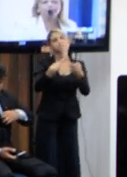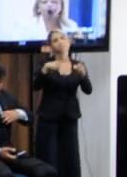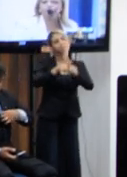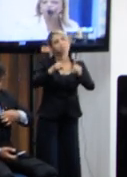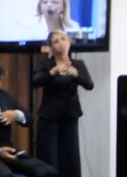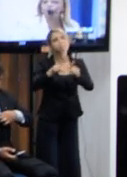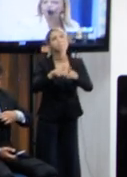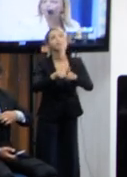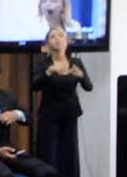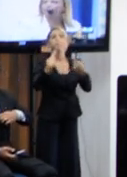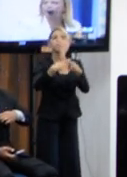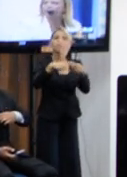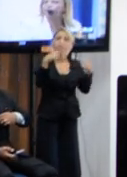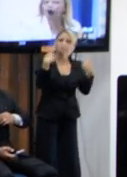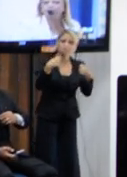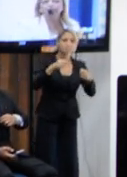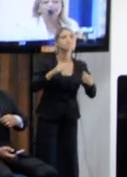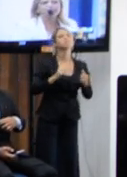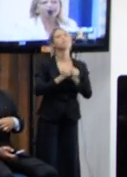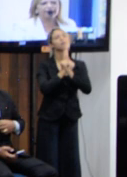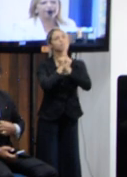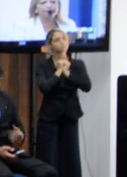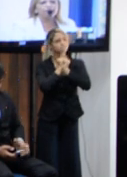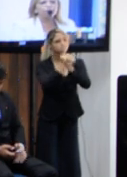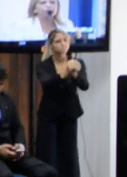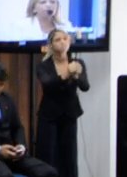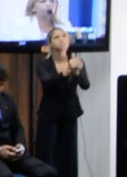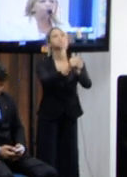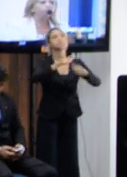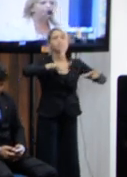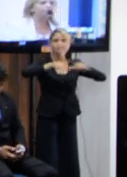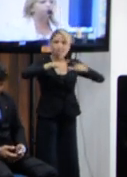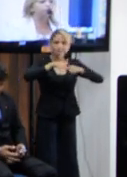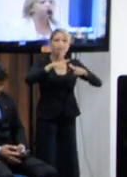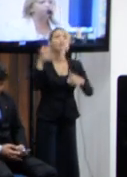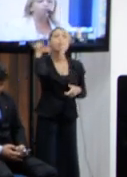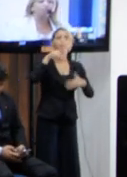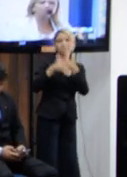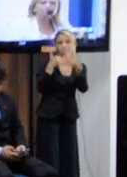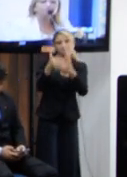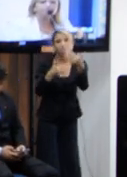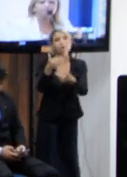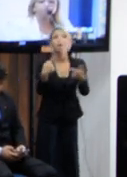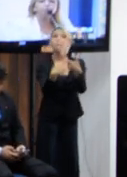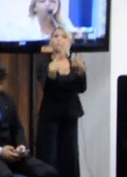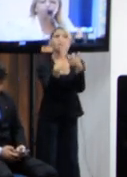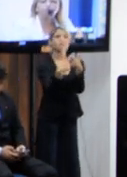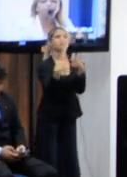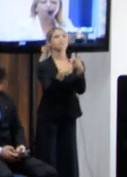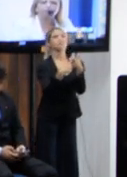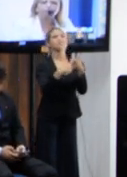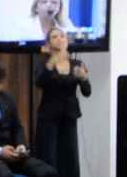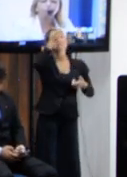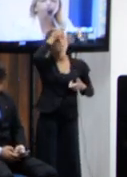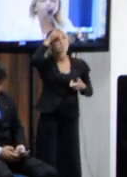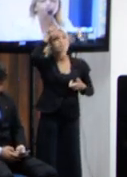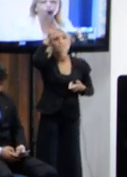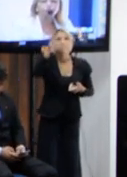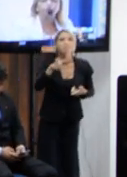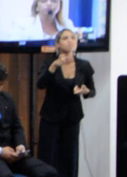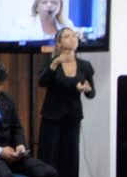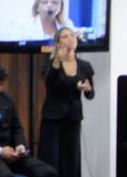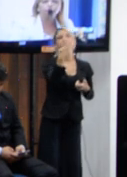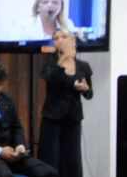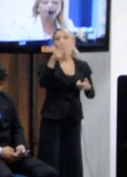o executivo trabalhar e conseguir avançar. Porque quando o executivo não avança, somos nós que pagamos, porque